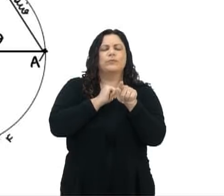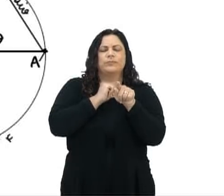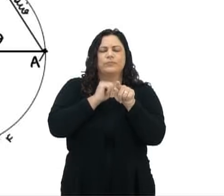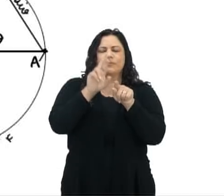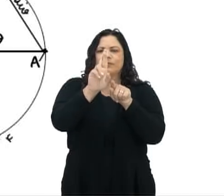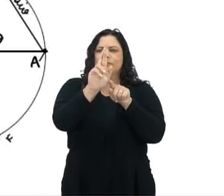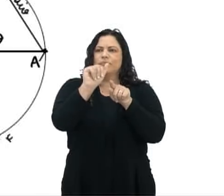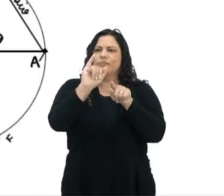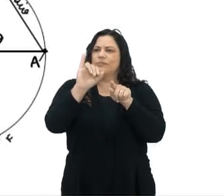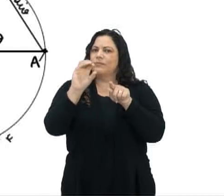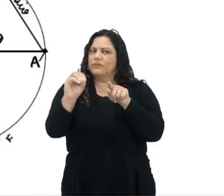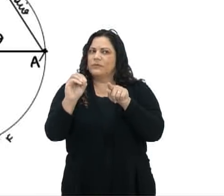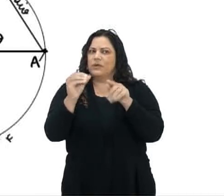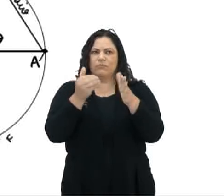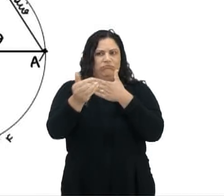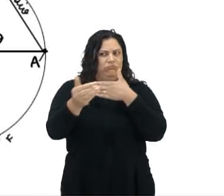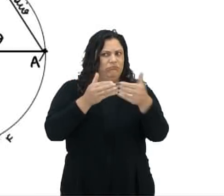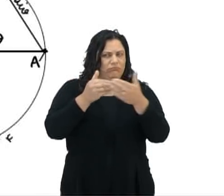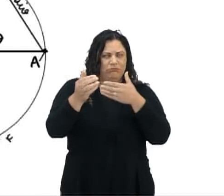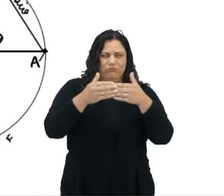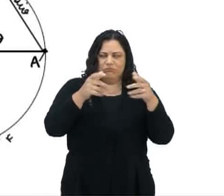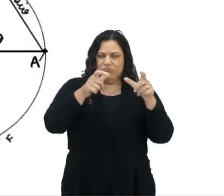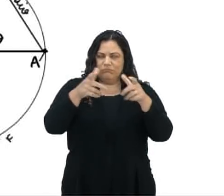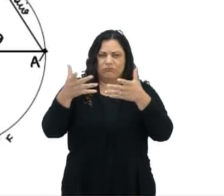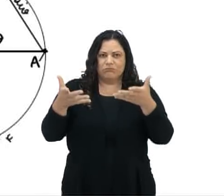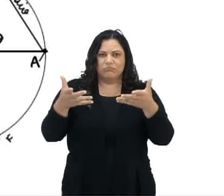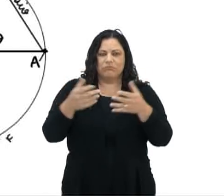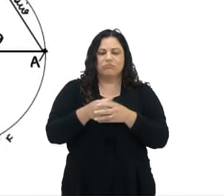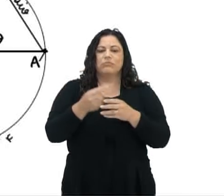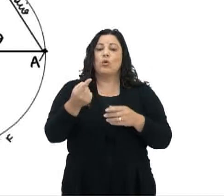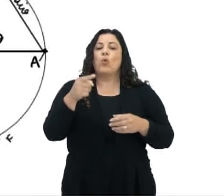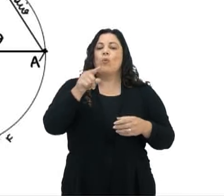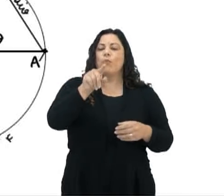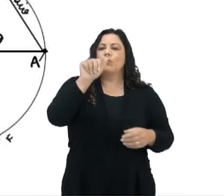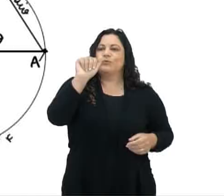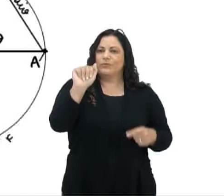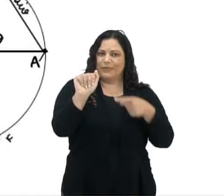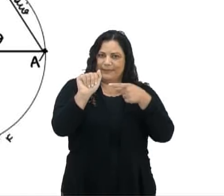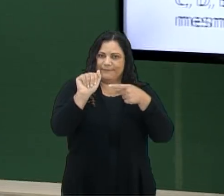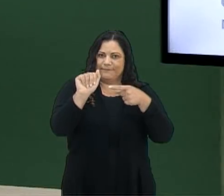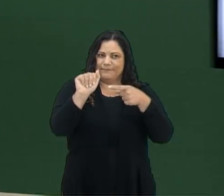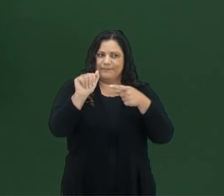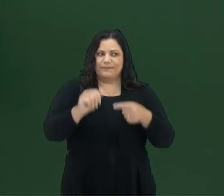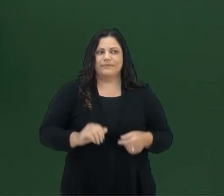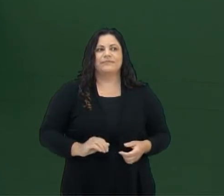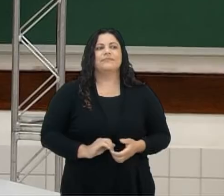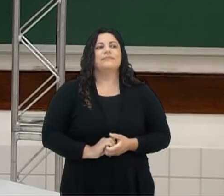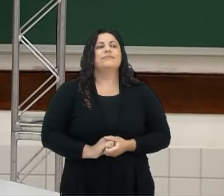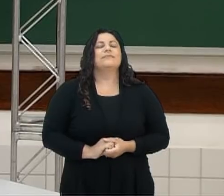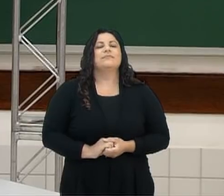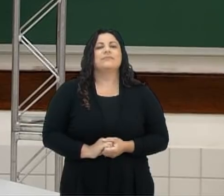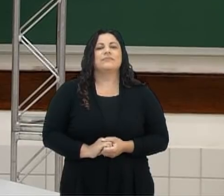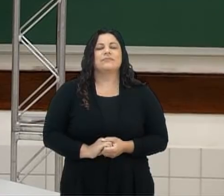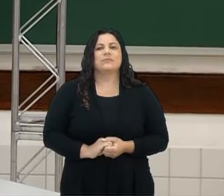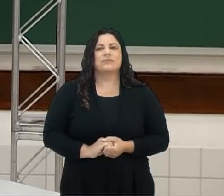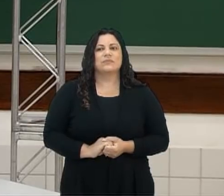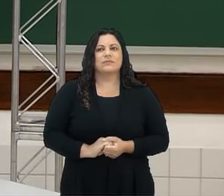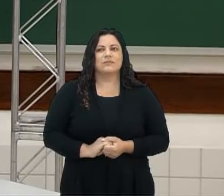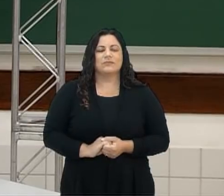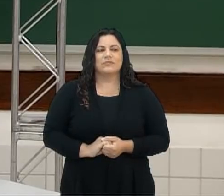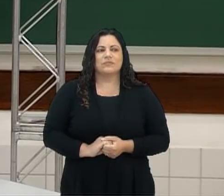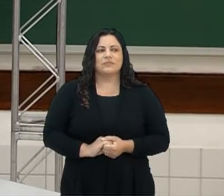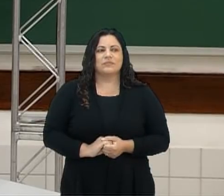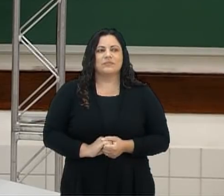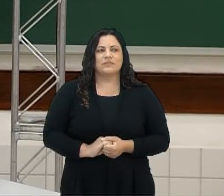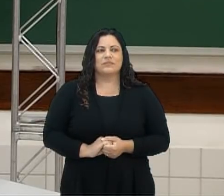em qualquer lugar do círculo, aqui vou chamar de ponto A, tá? Então, pode ser aqui mesmo, já marquei. Marcar um ponto aqui, vou chamar de ponto A. E